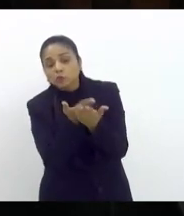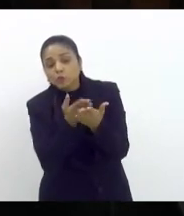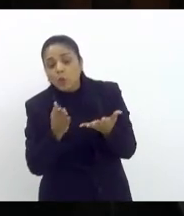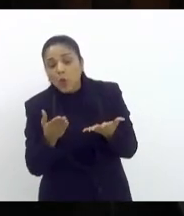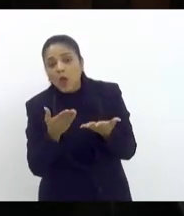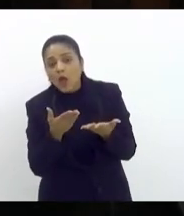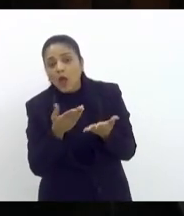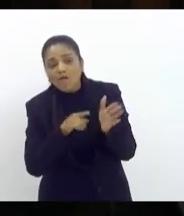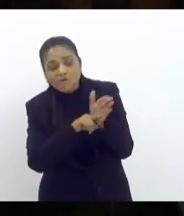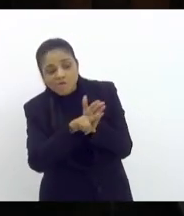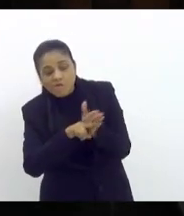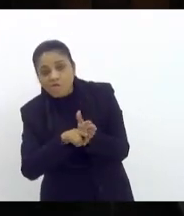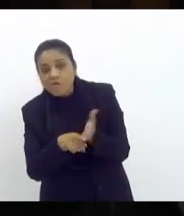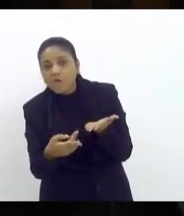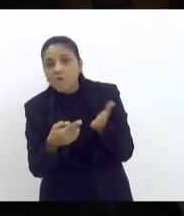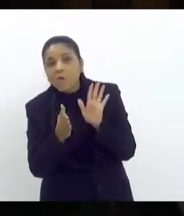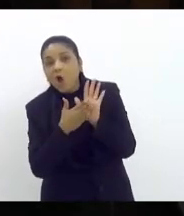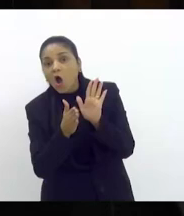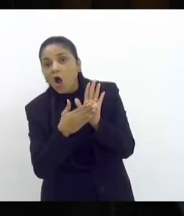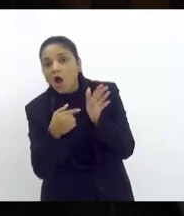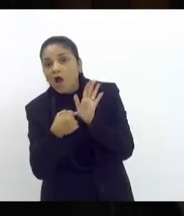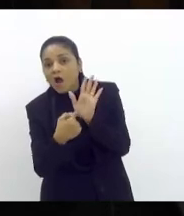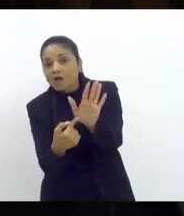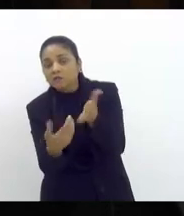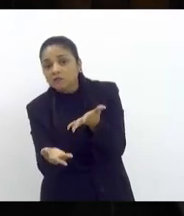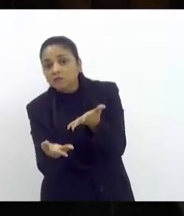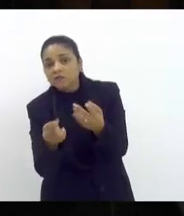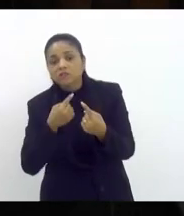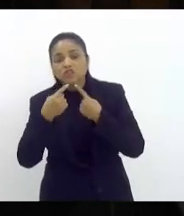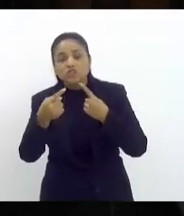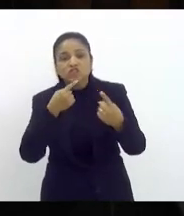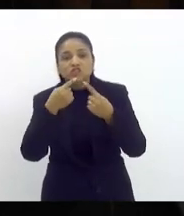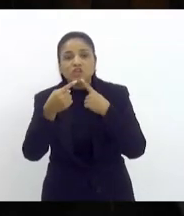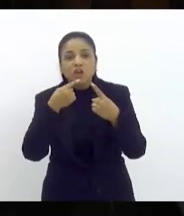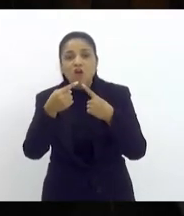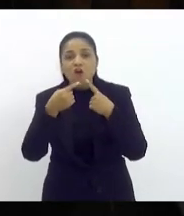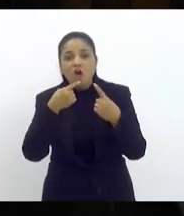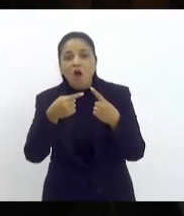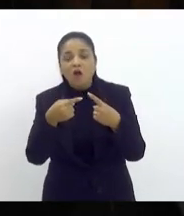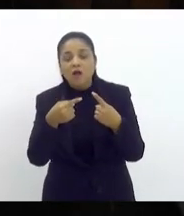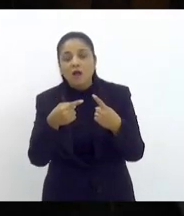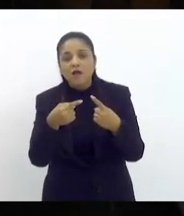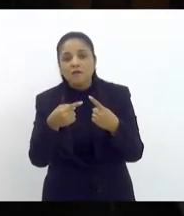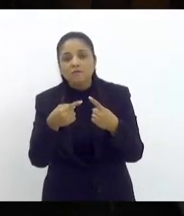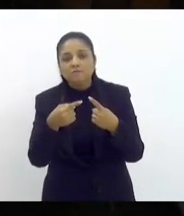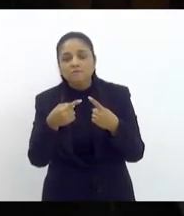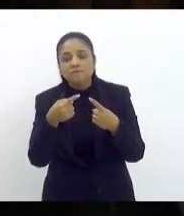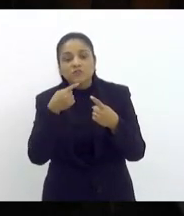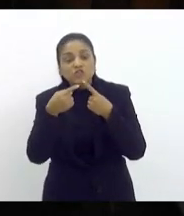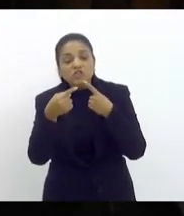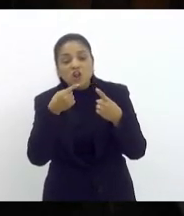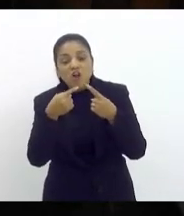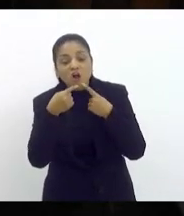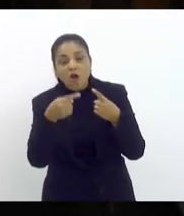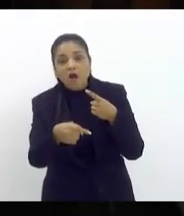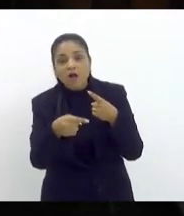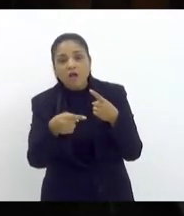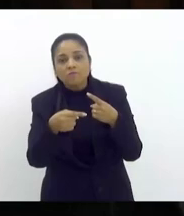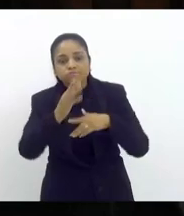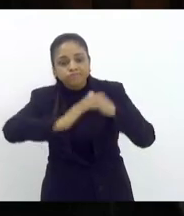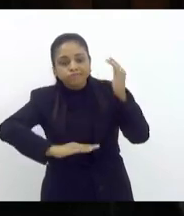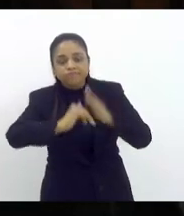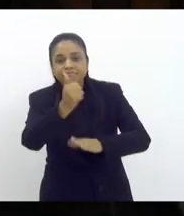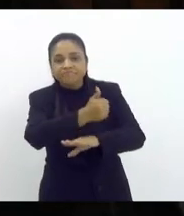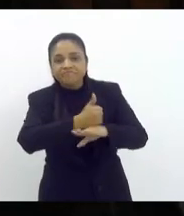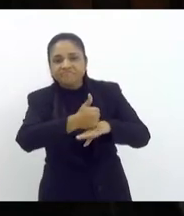que o governador não dialoga seriamente com os profissionais de